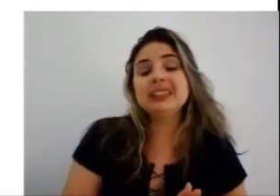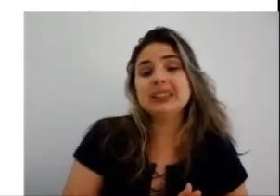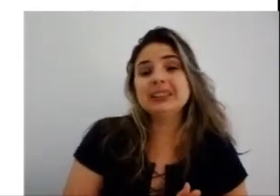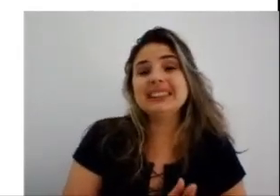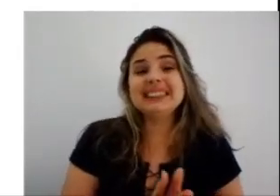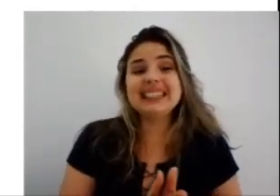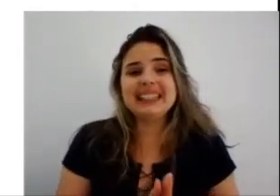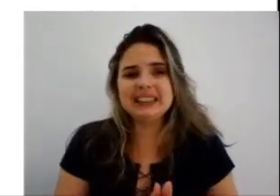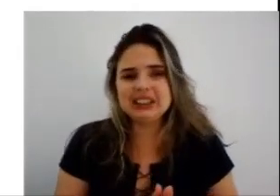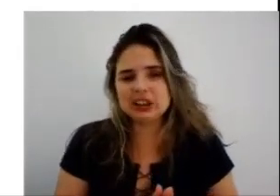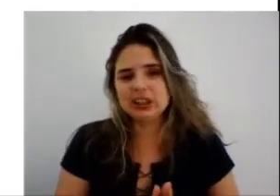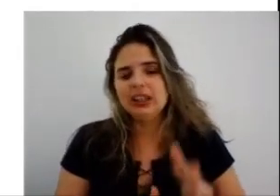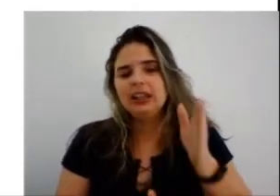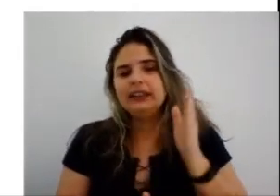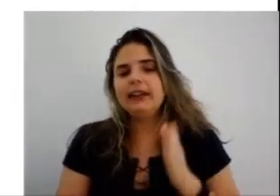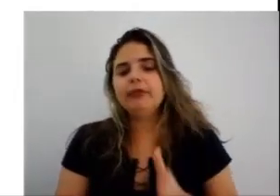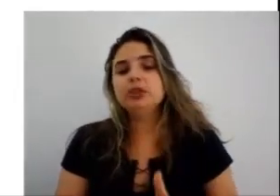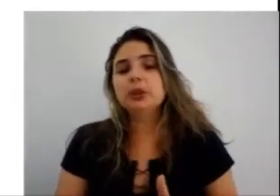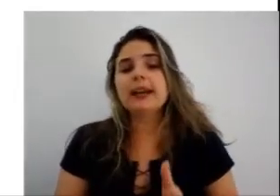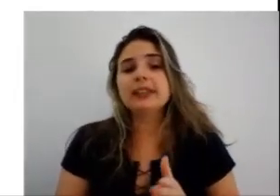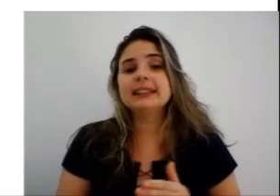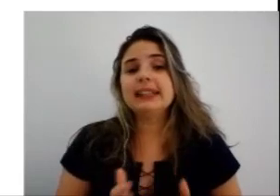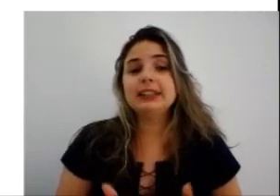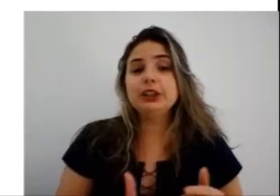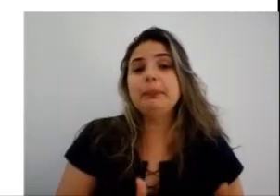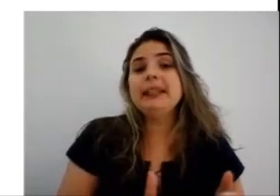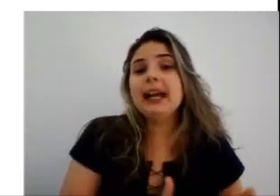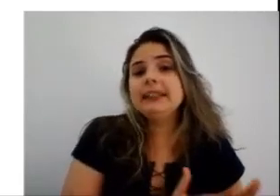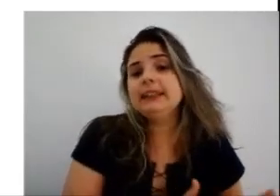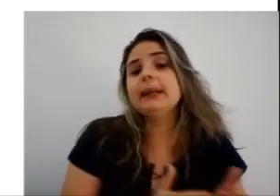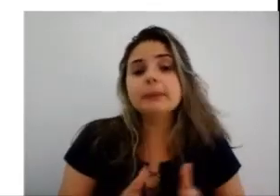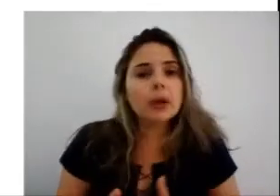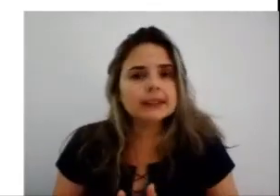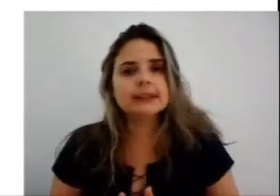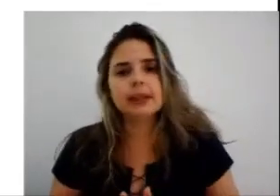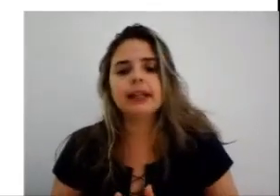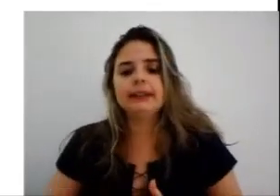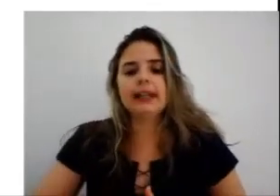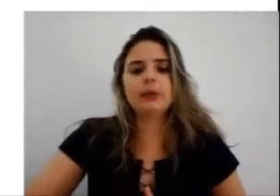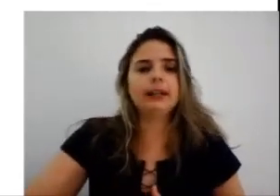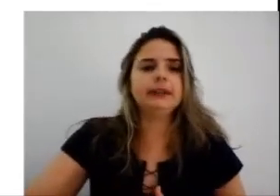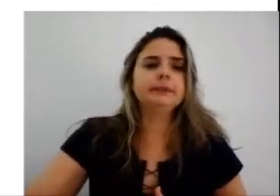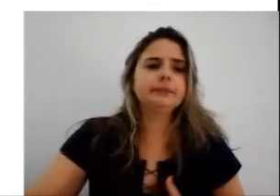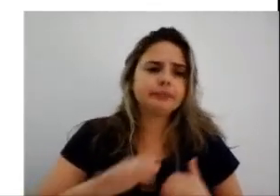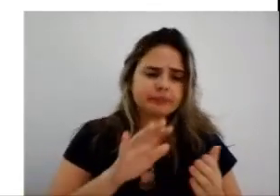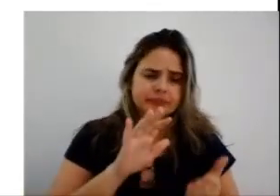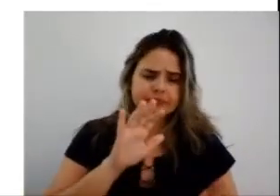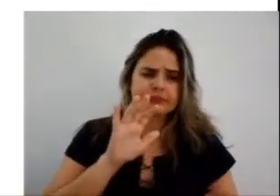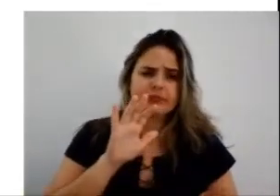de 1903 e ele funcionava na cidade de Piraí, que é próxima, né, Itaguaí.